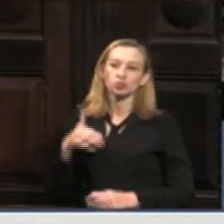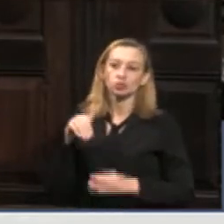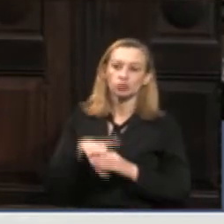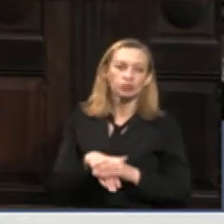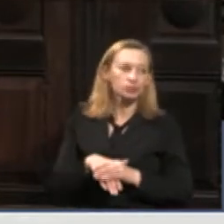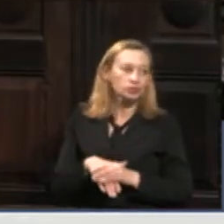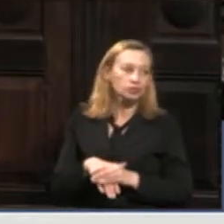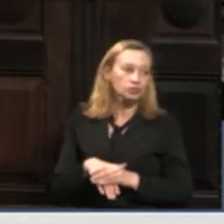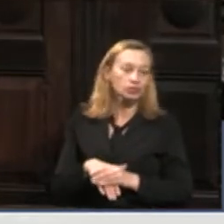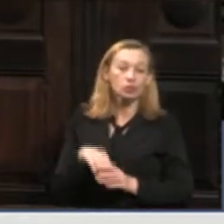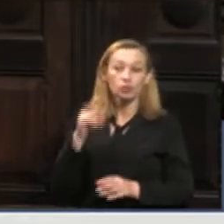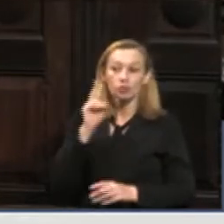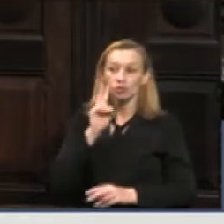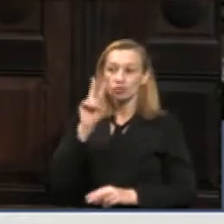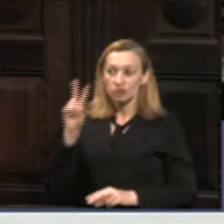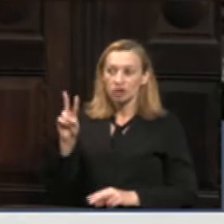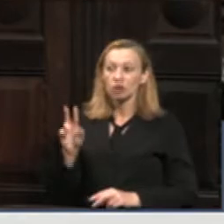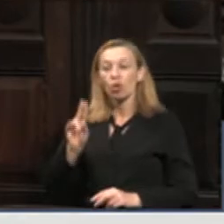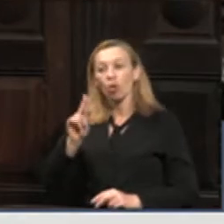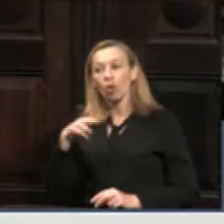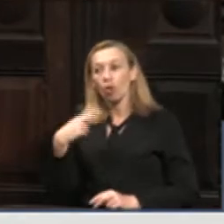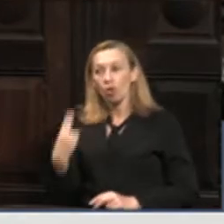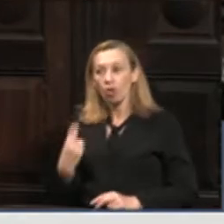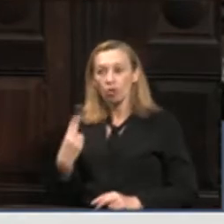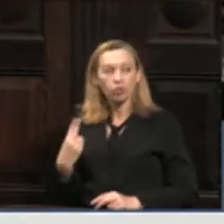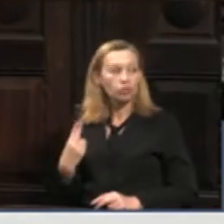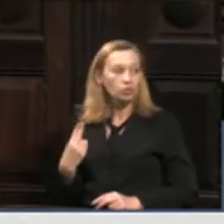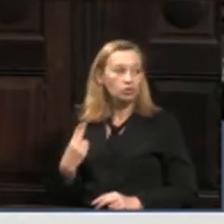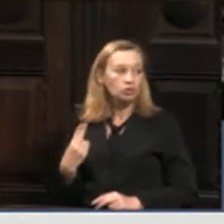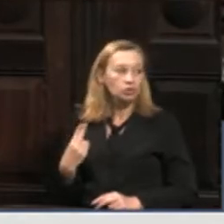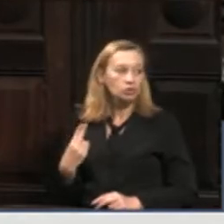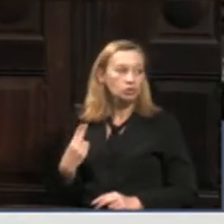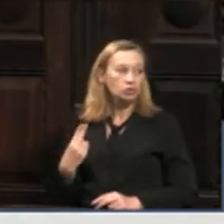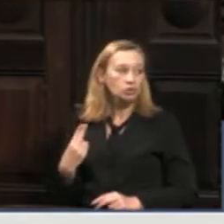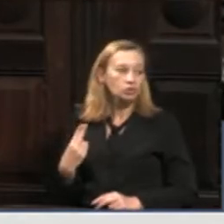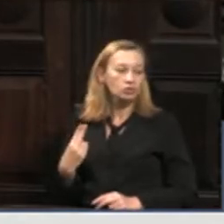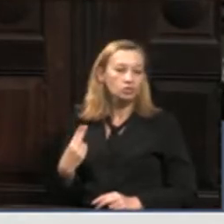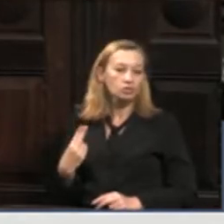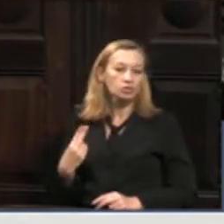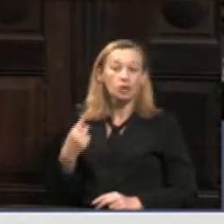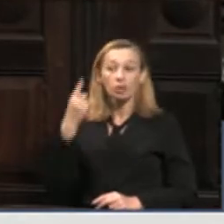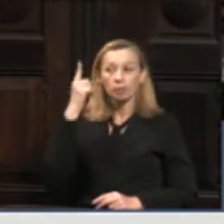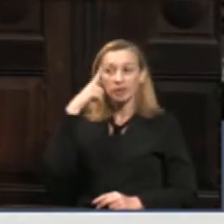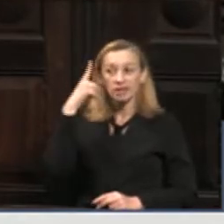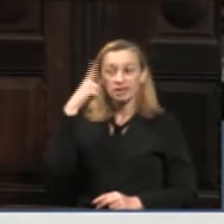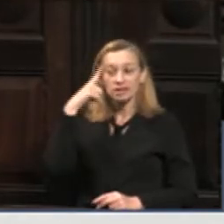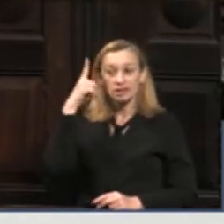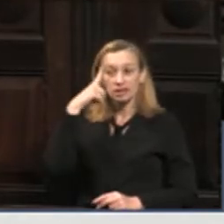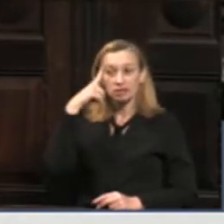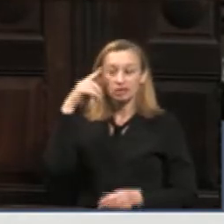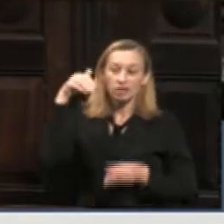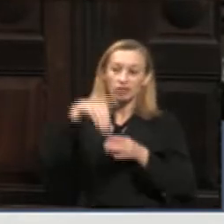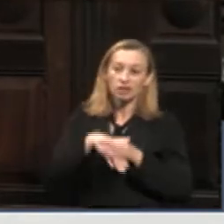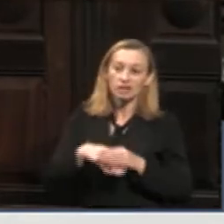ou visando as eleições dessa Casa Legislativa, ou,